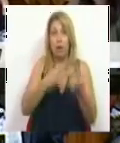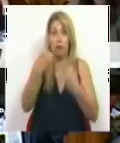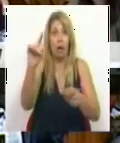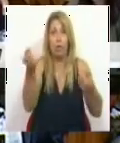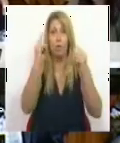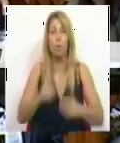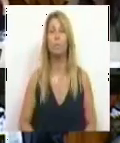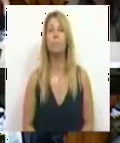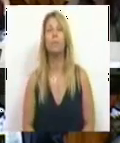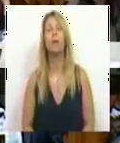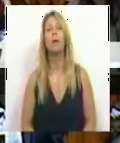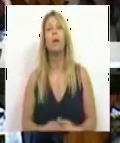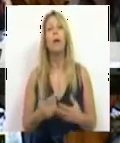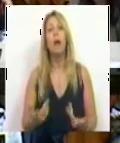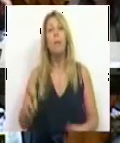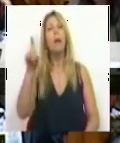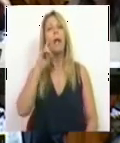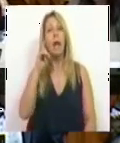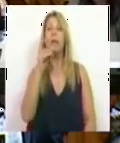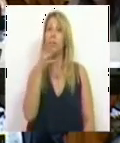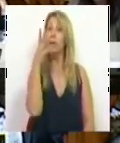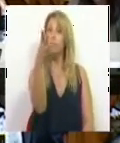Uma garantia vos deixamos.